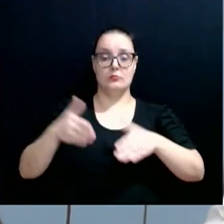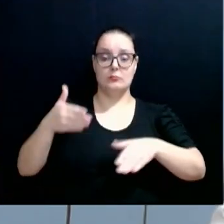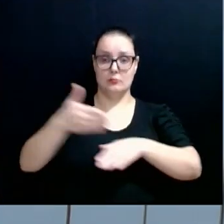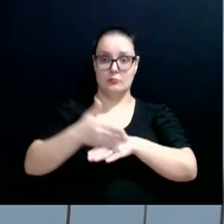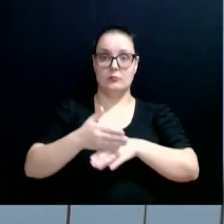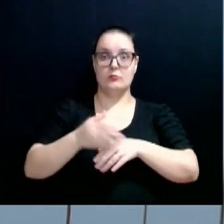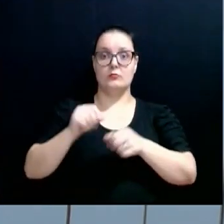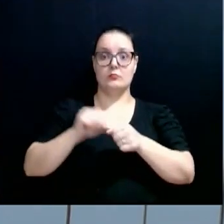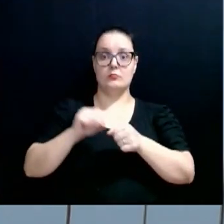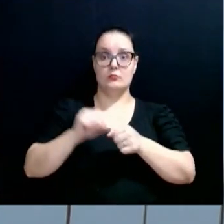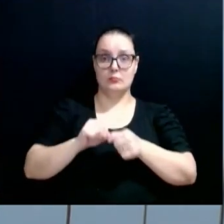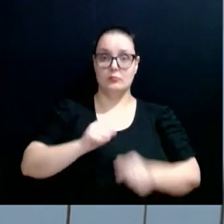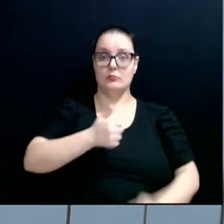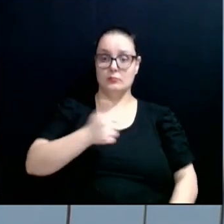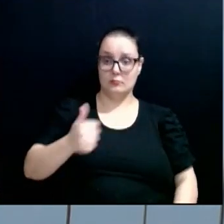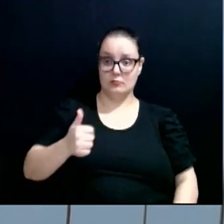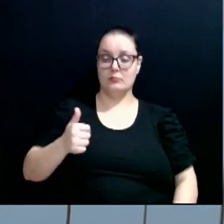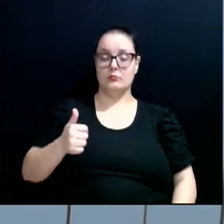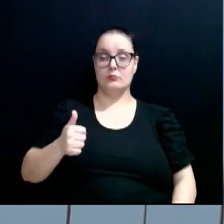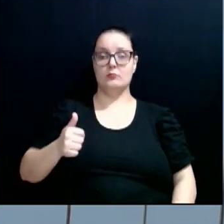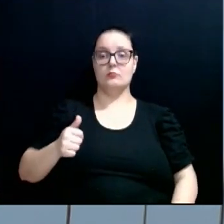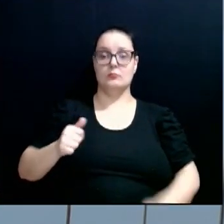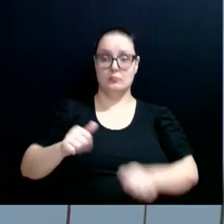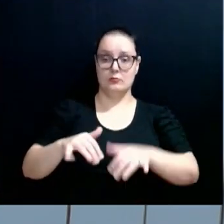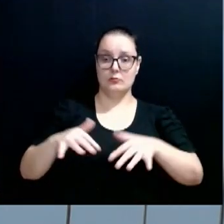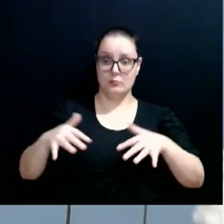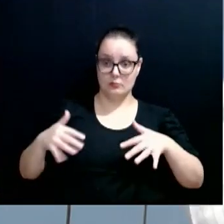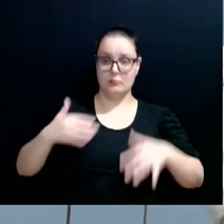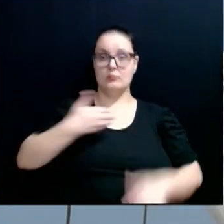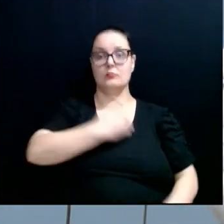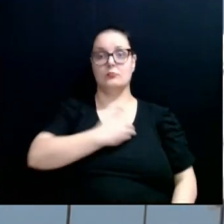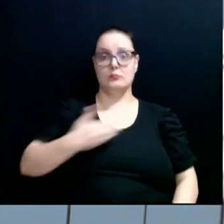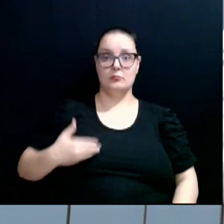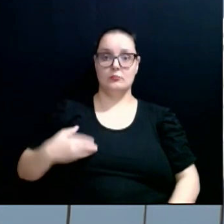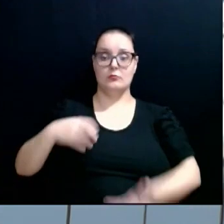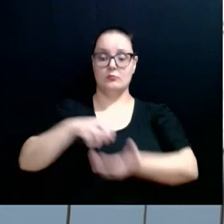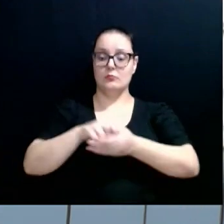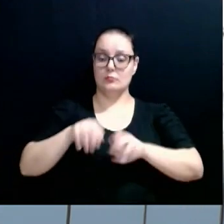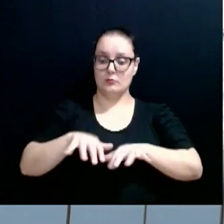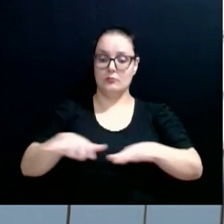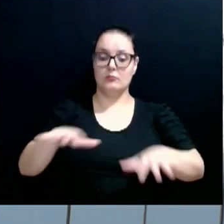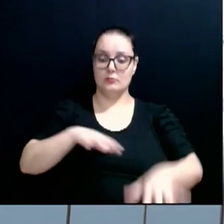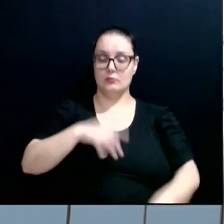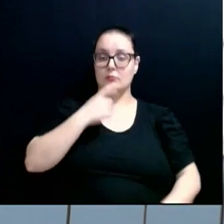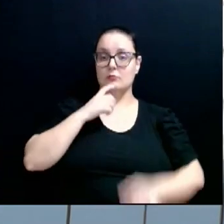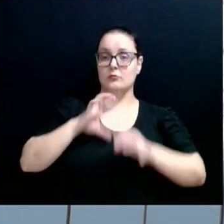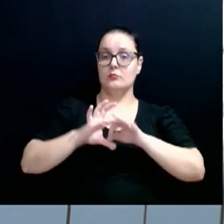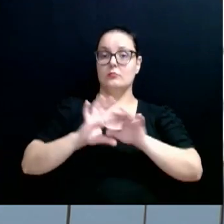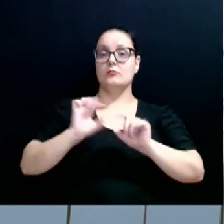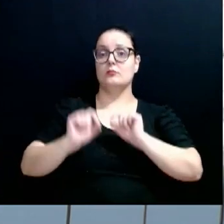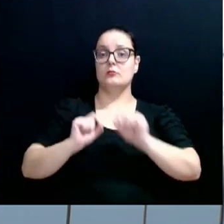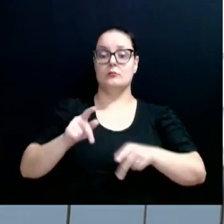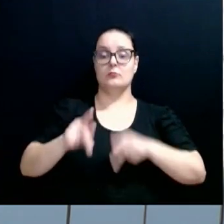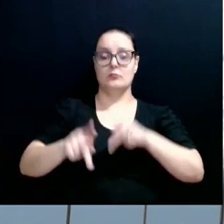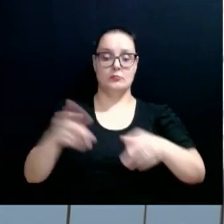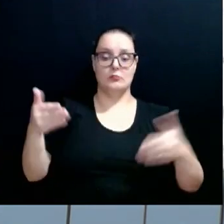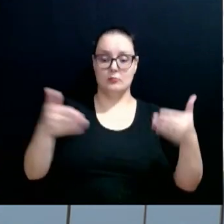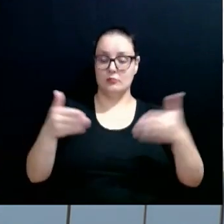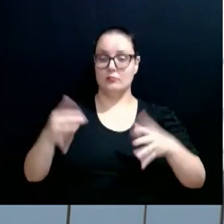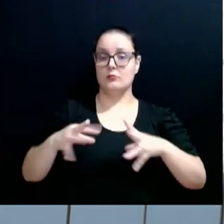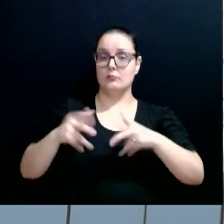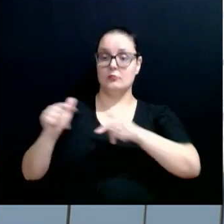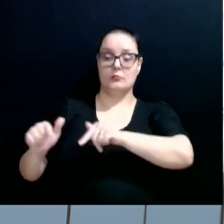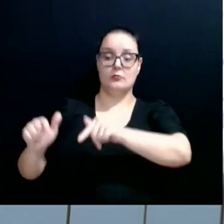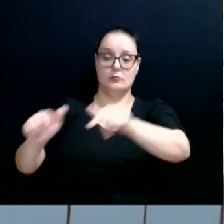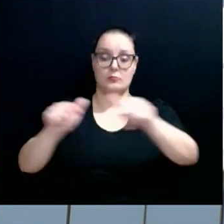públicas descentralizadas na cidade de Campinas, permitindo o quê? A participação popular de todos os cantos da cidade, onde